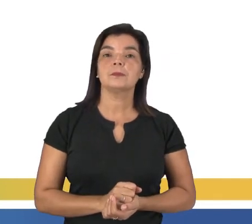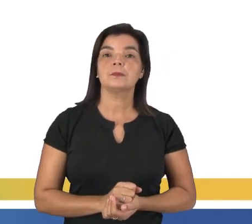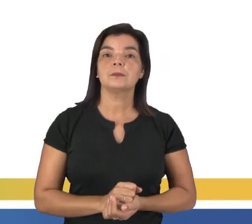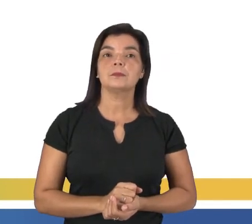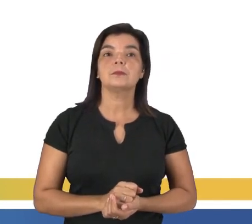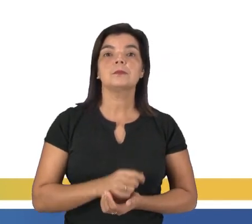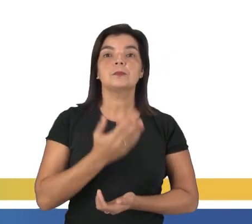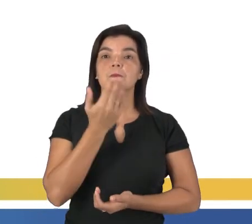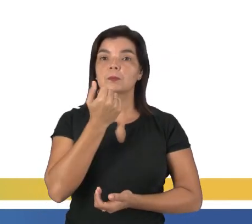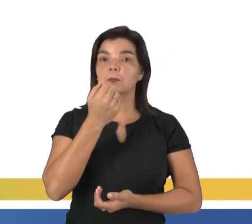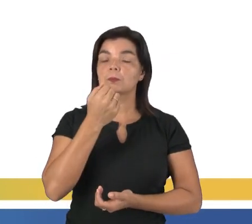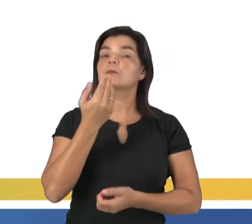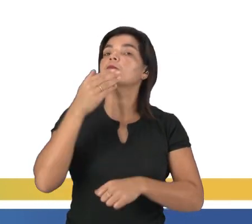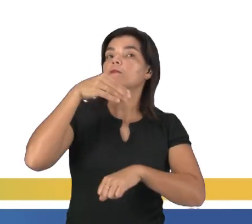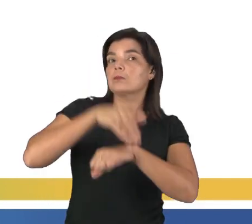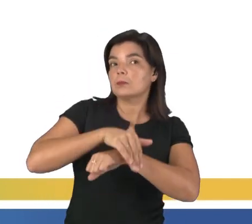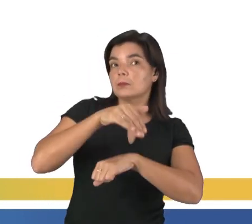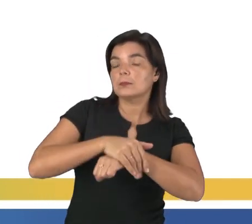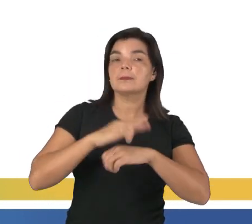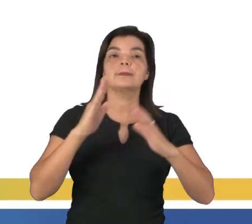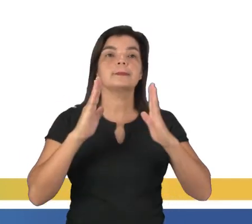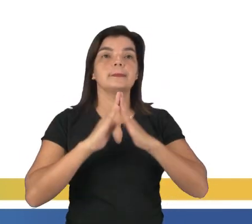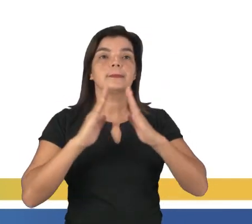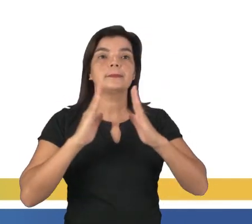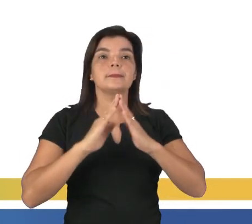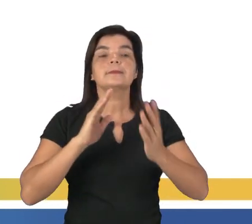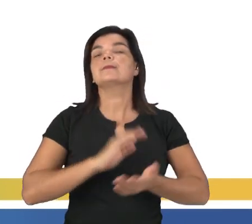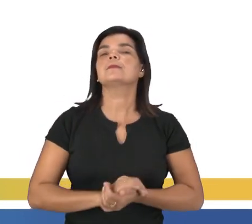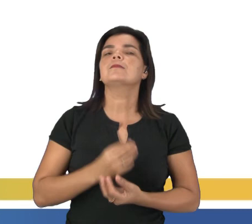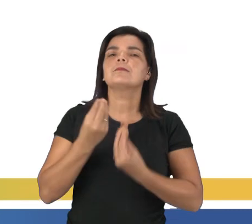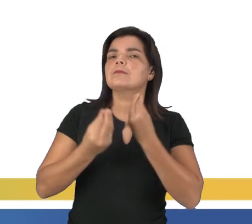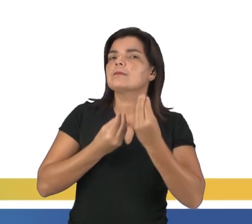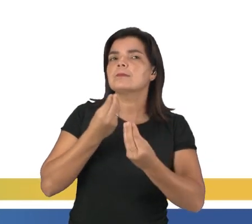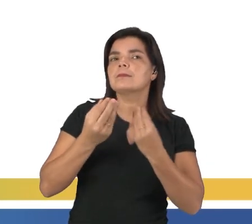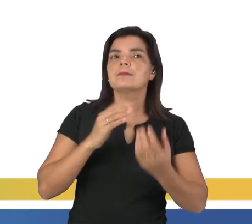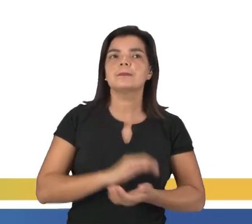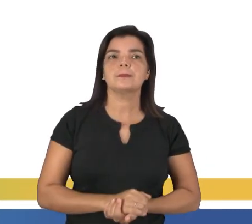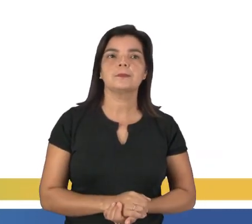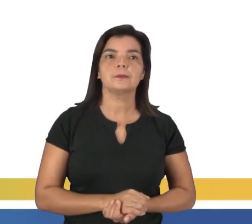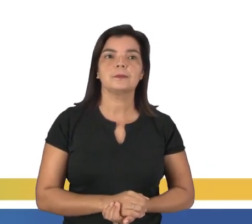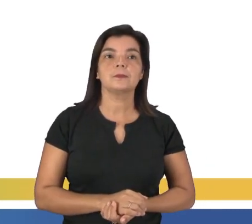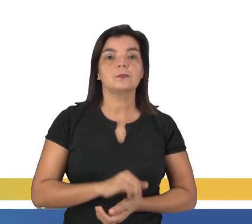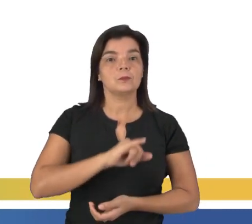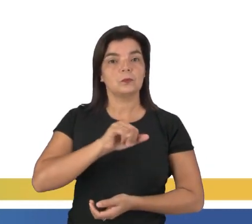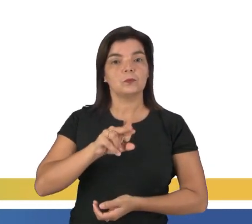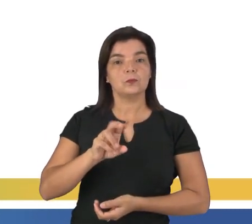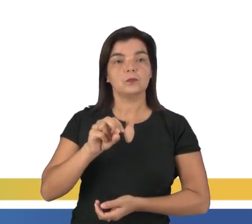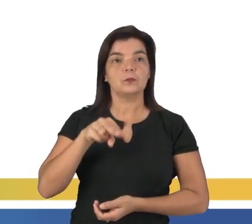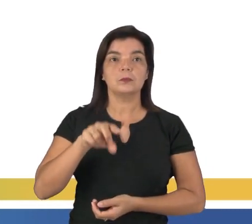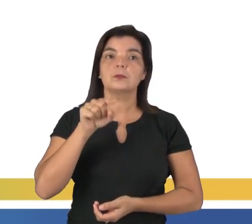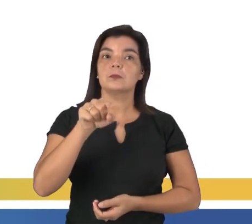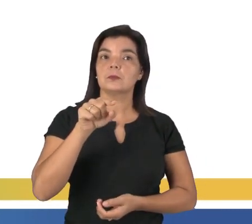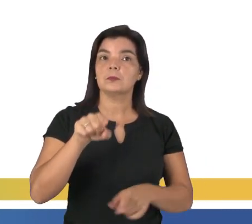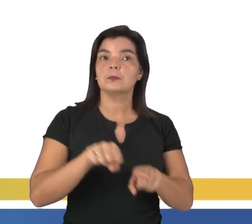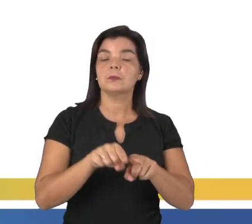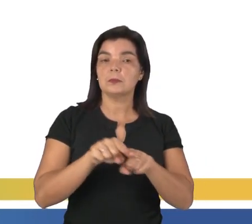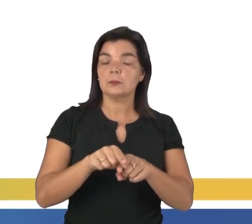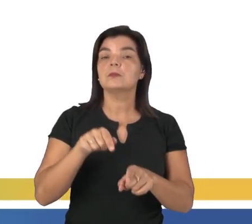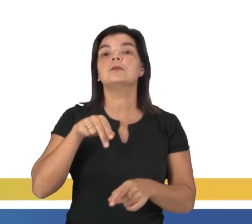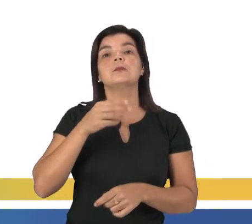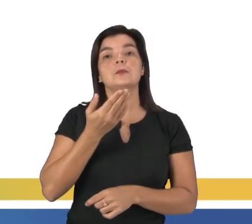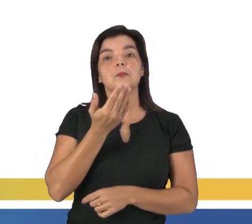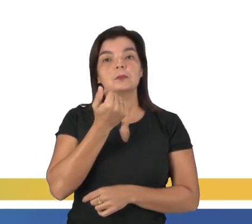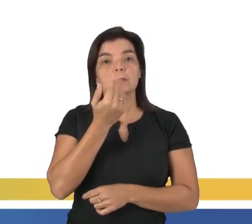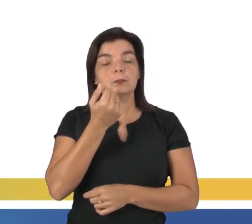tu jantam em casa. Como é que fica isso aí? No presente contínuo, Juan e tu estão